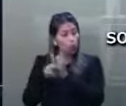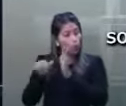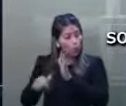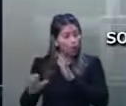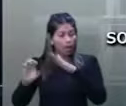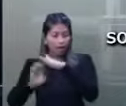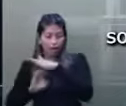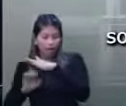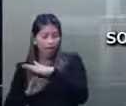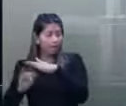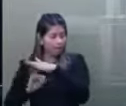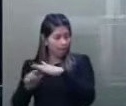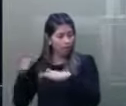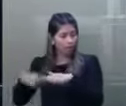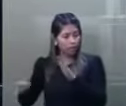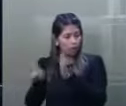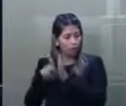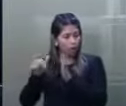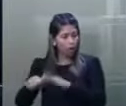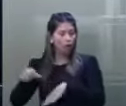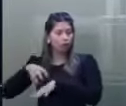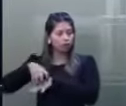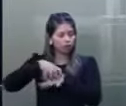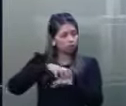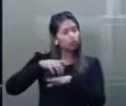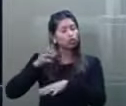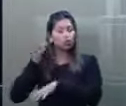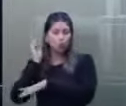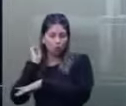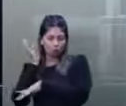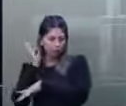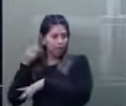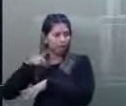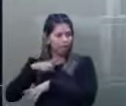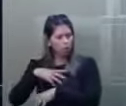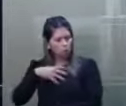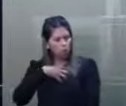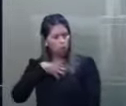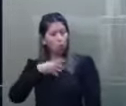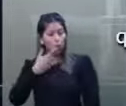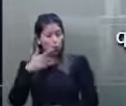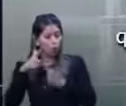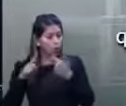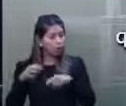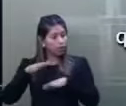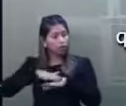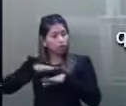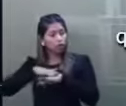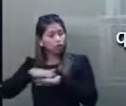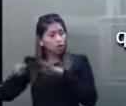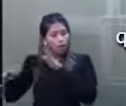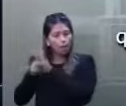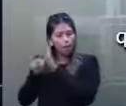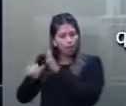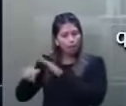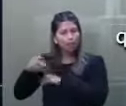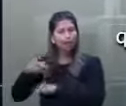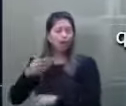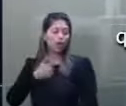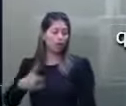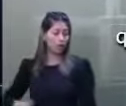empresa de ferribolt daqui do Maranhão. E me veio um sentimento sobre outra desapropriação que o ex-governador Flávio Dino